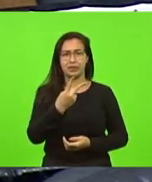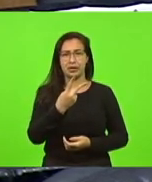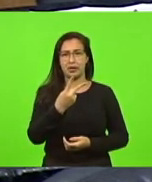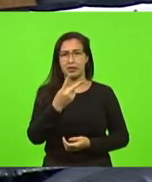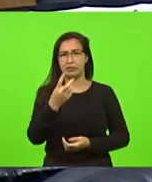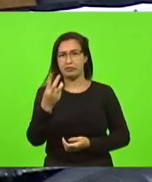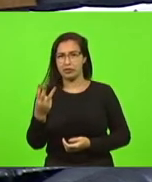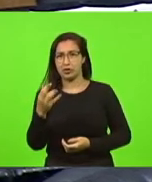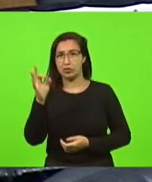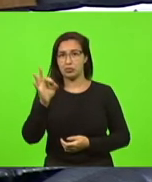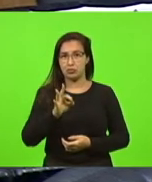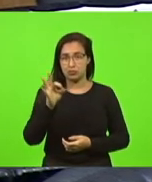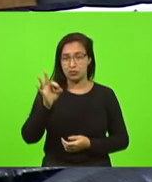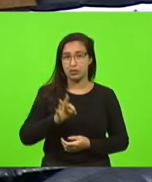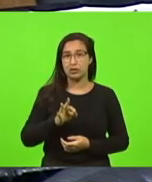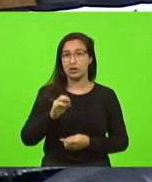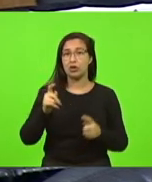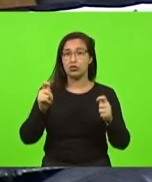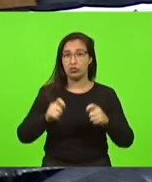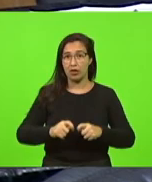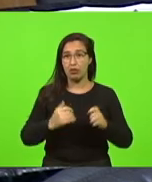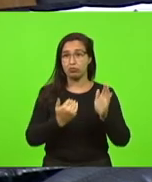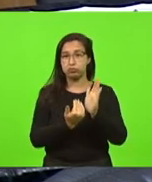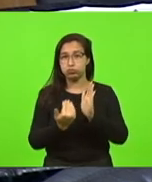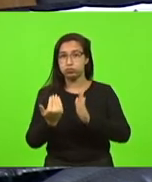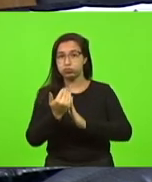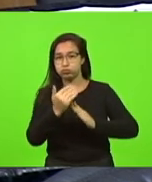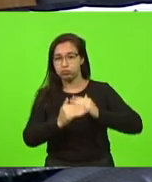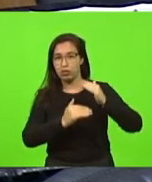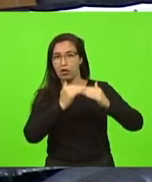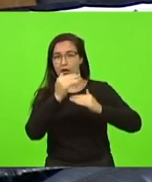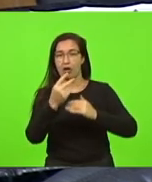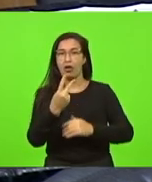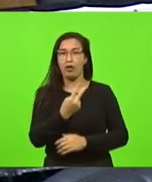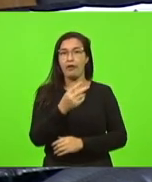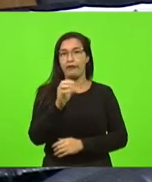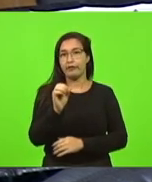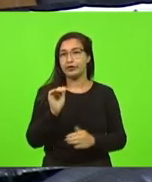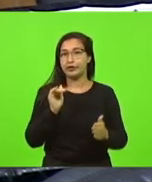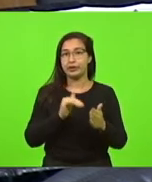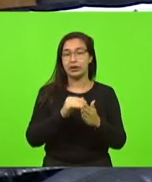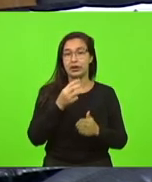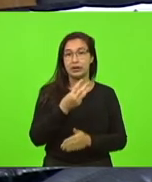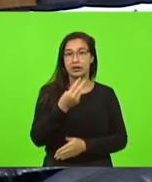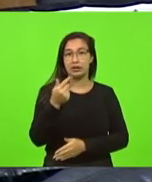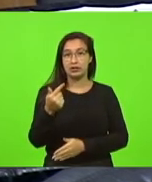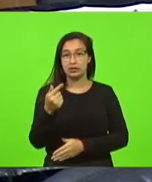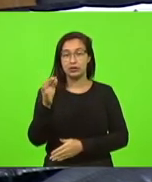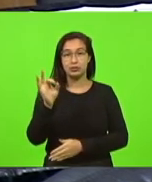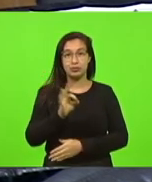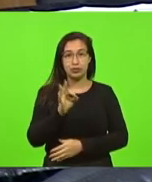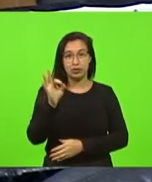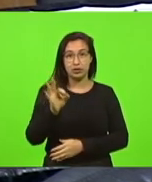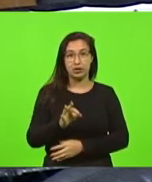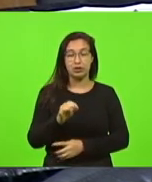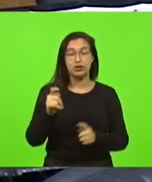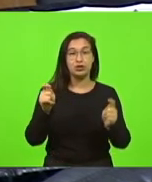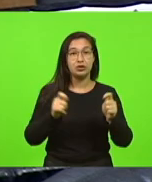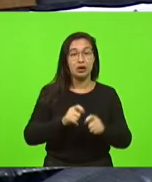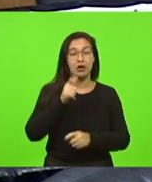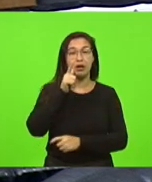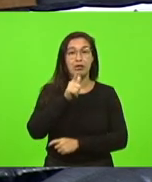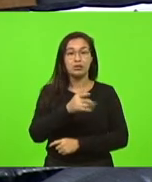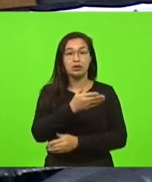evoluímos em várias mãos de 20% a 37%. Inclusive na possibilidade de um